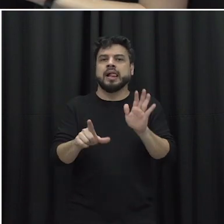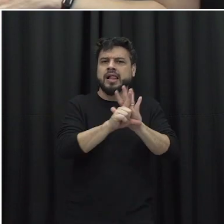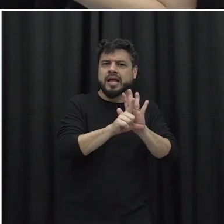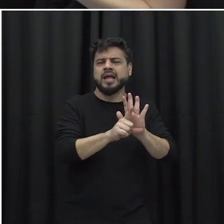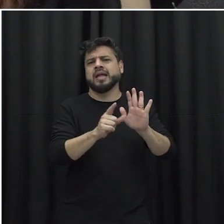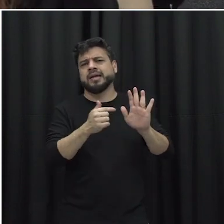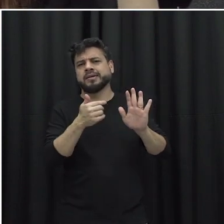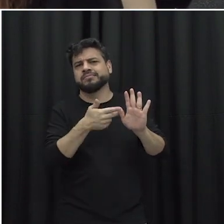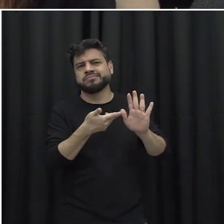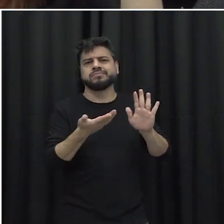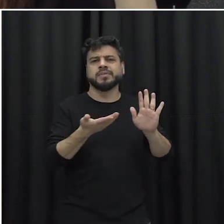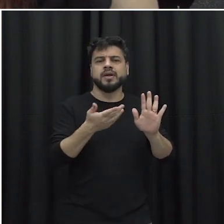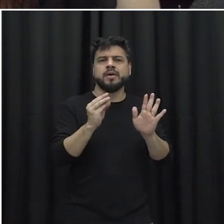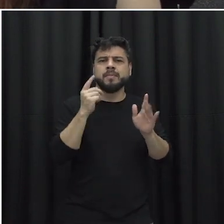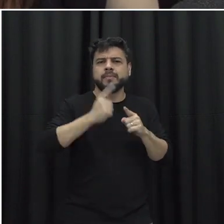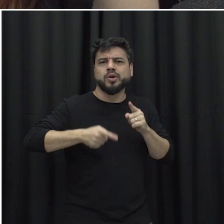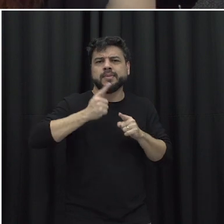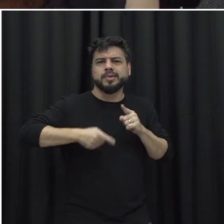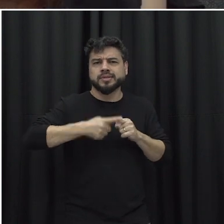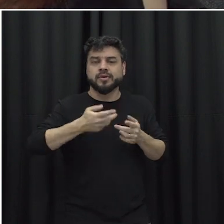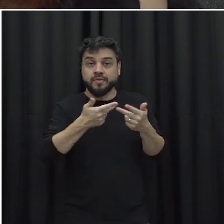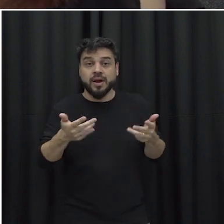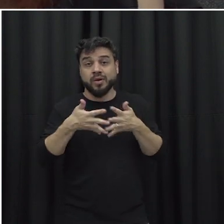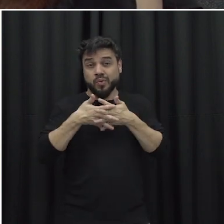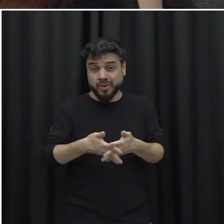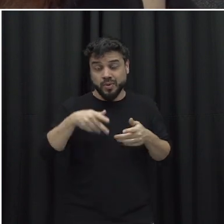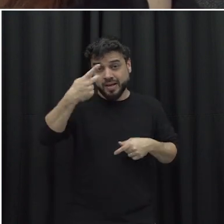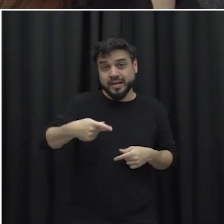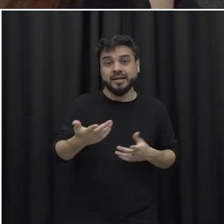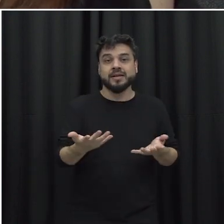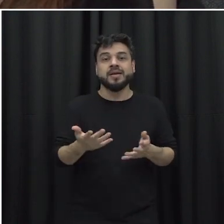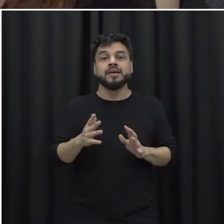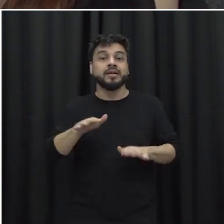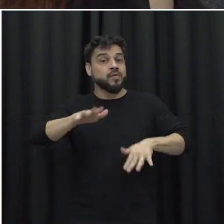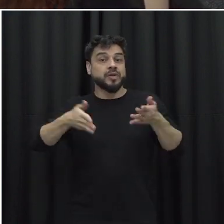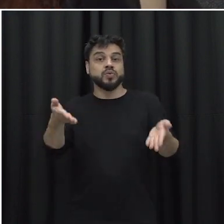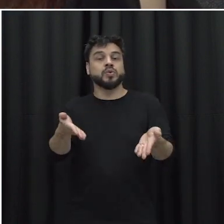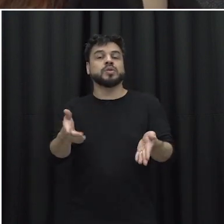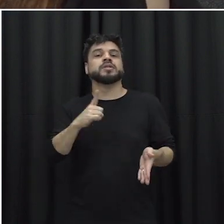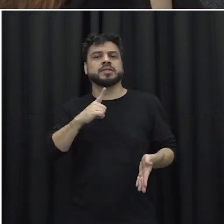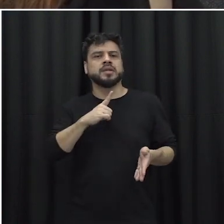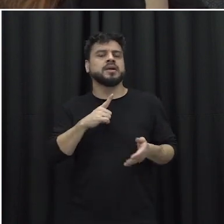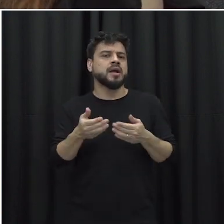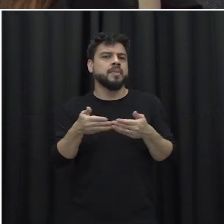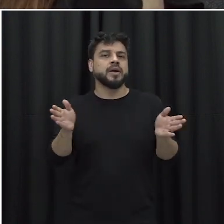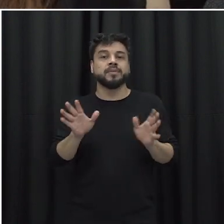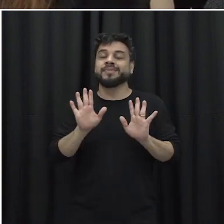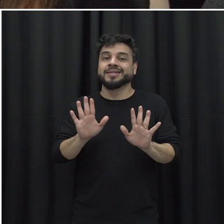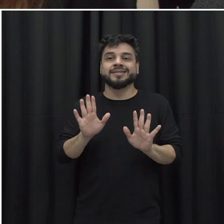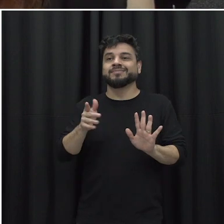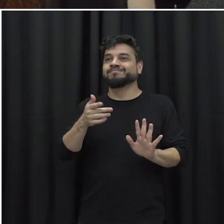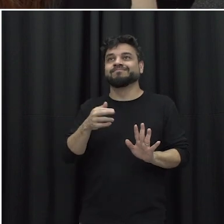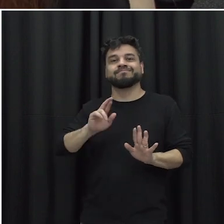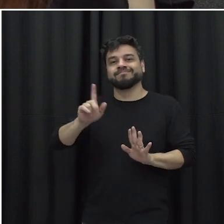da proibição que complicou muito nesse cenário também, talvez hoje a gente tivesse isso mais exato, mas não é o caso, né? Então,